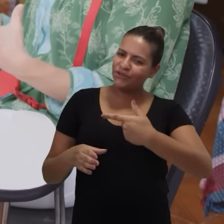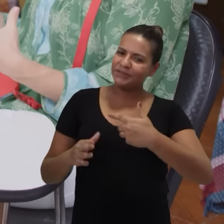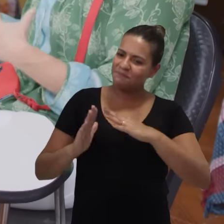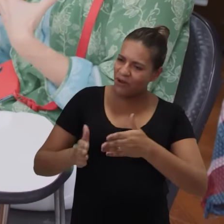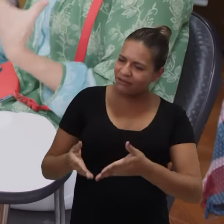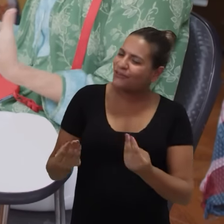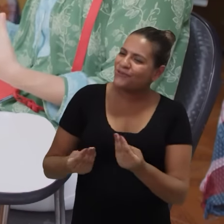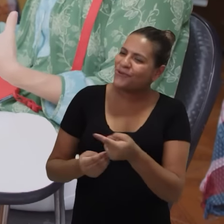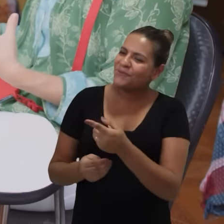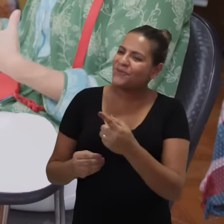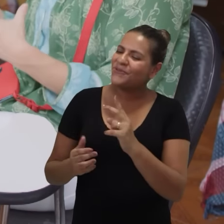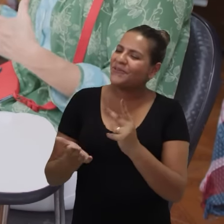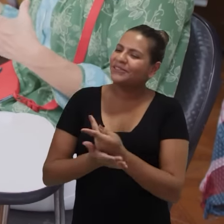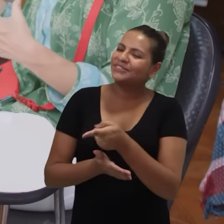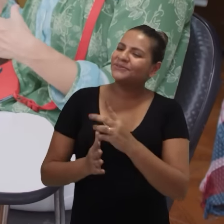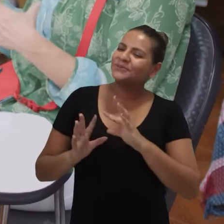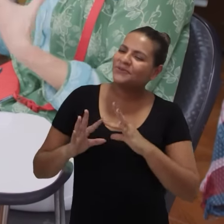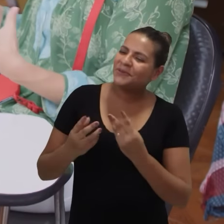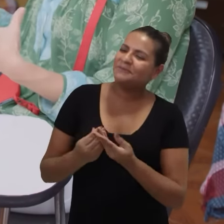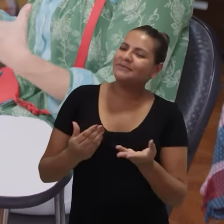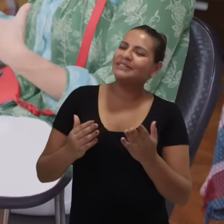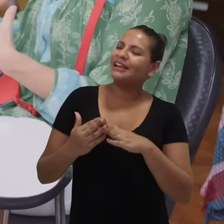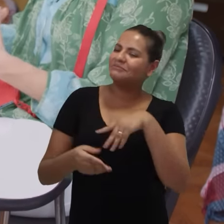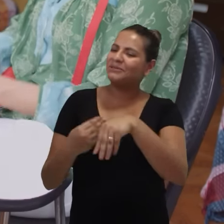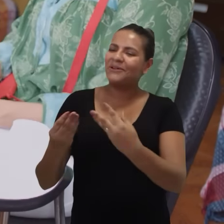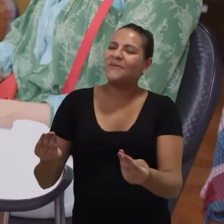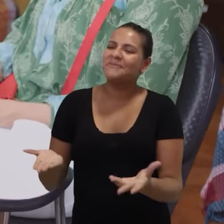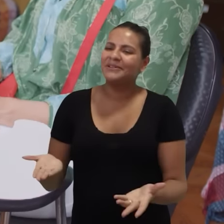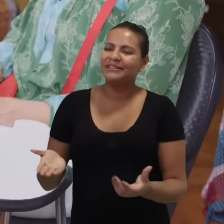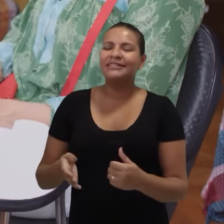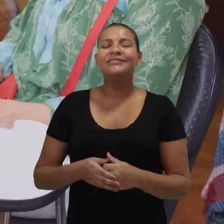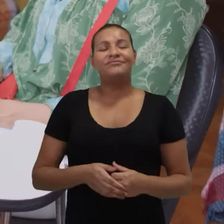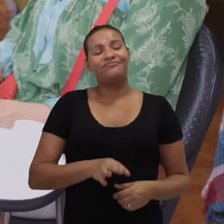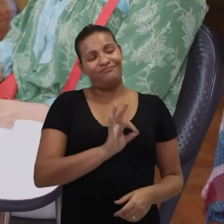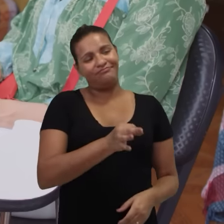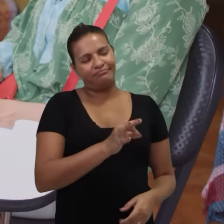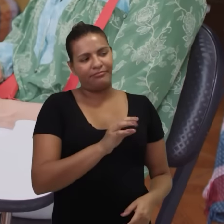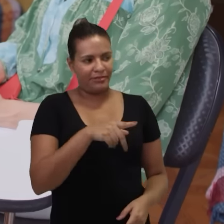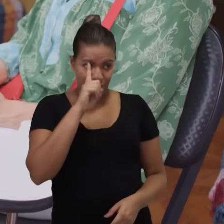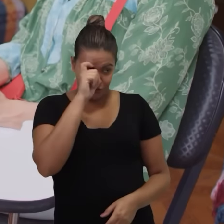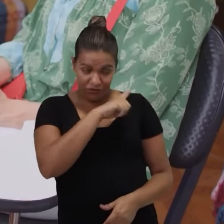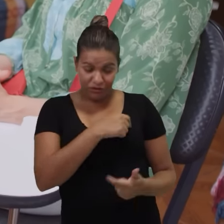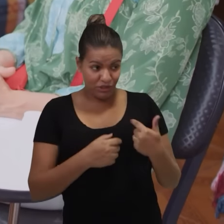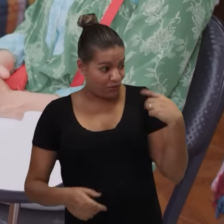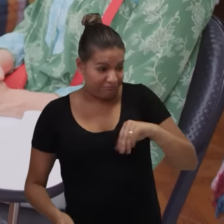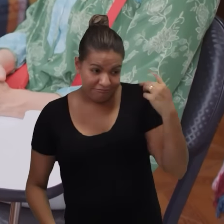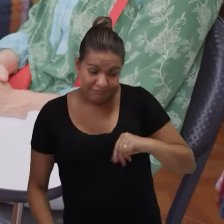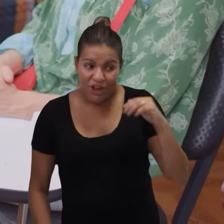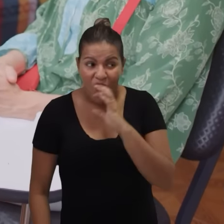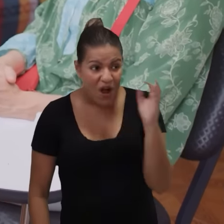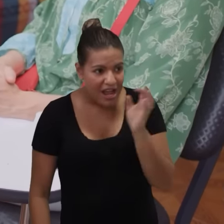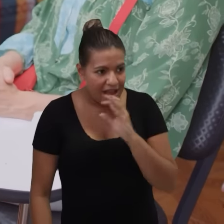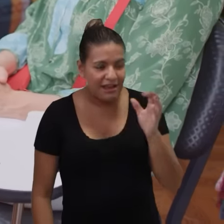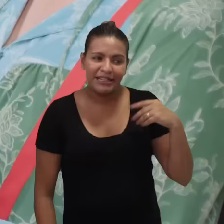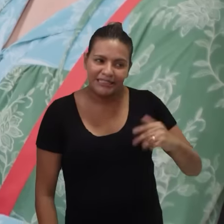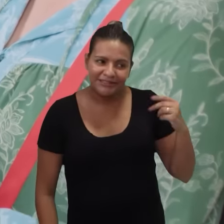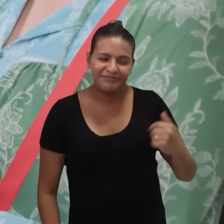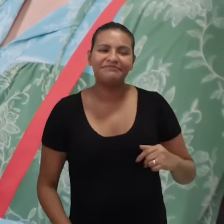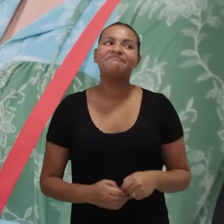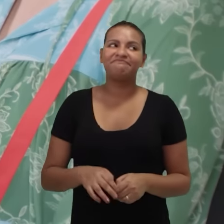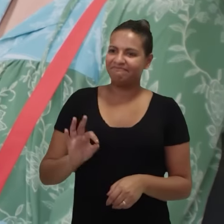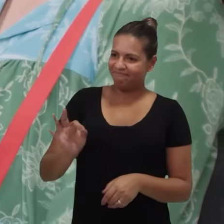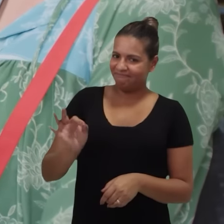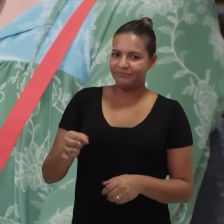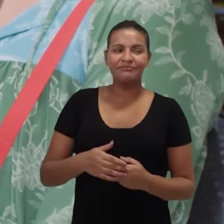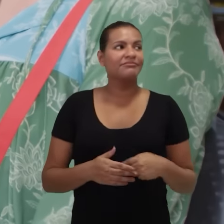dinâmica familiar na casa com tudo junto, misturado? É um pouco corrido, né? É bastante corrido. Para